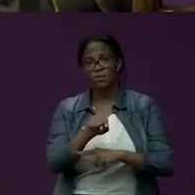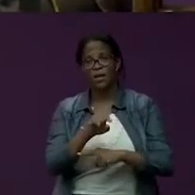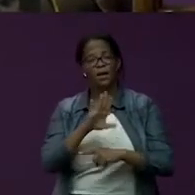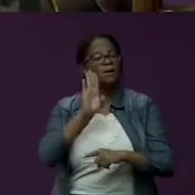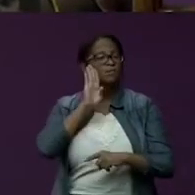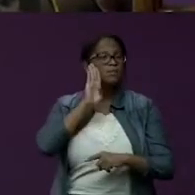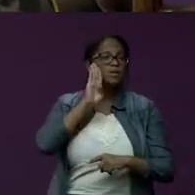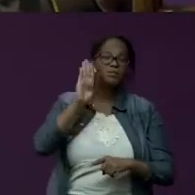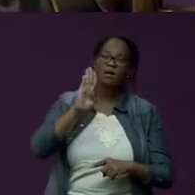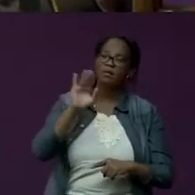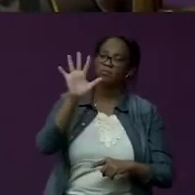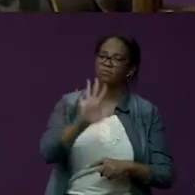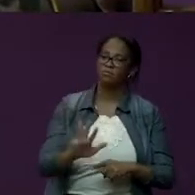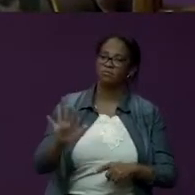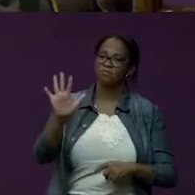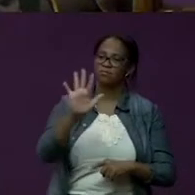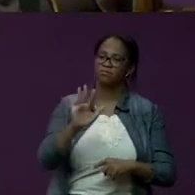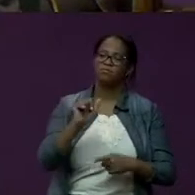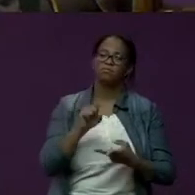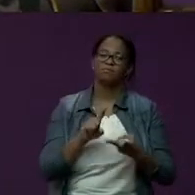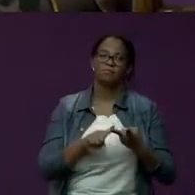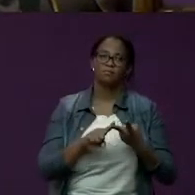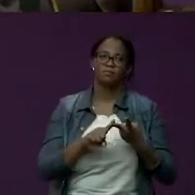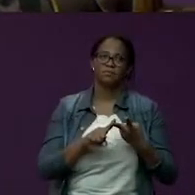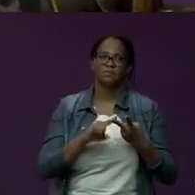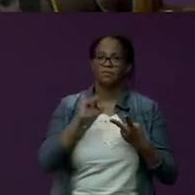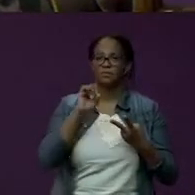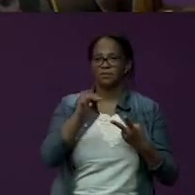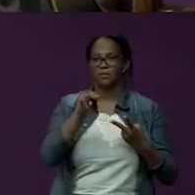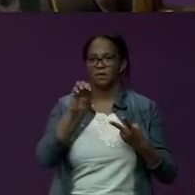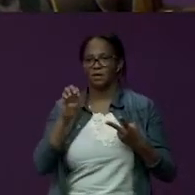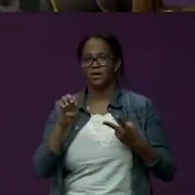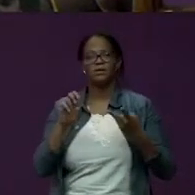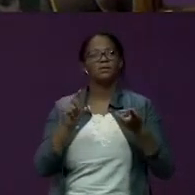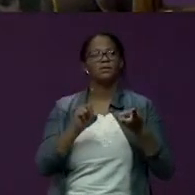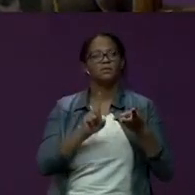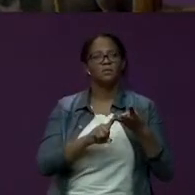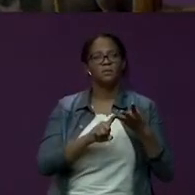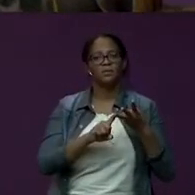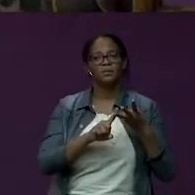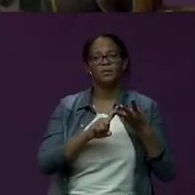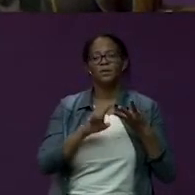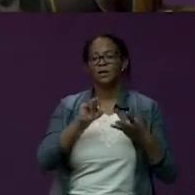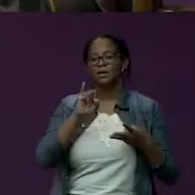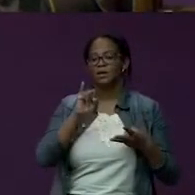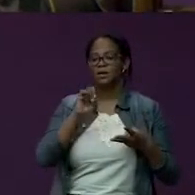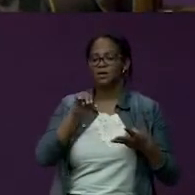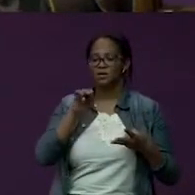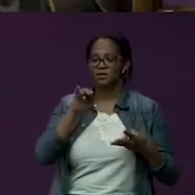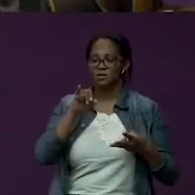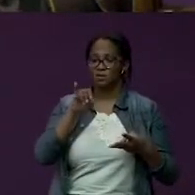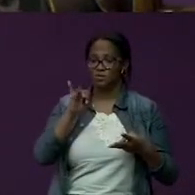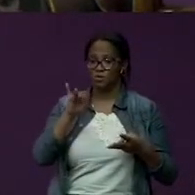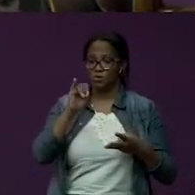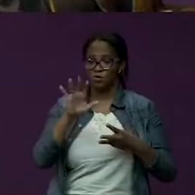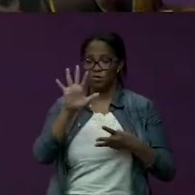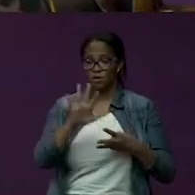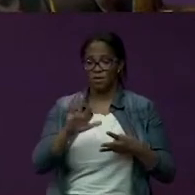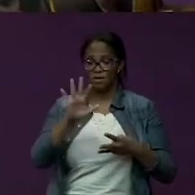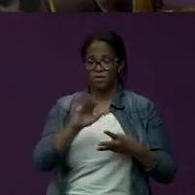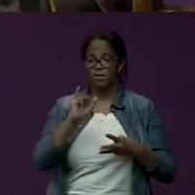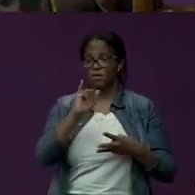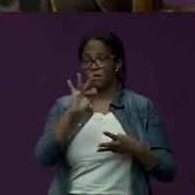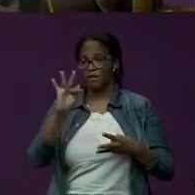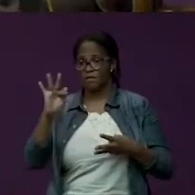institutos nacionais, o INE e o Instituto Nacional de Infectologia e o Instituto Fernandes